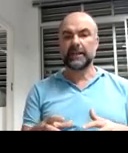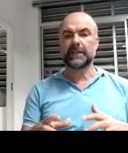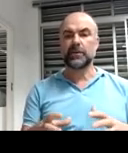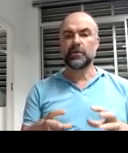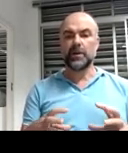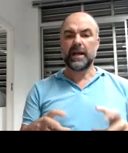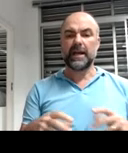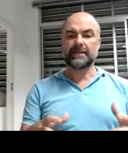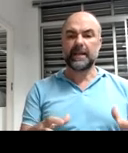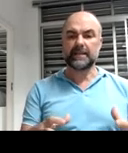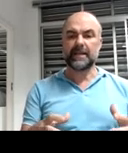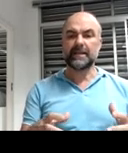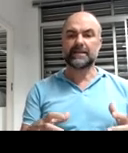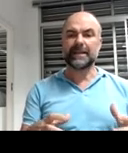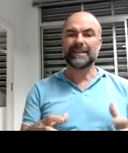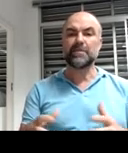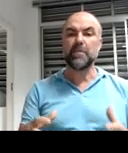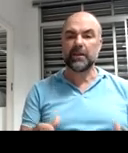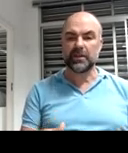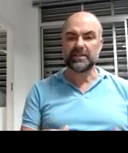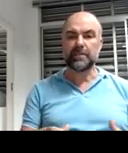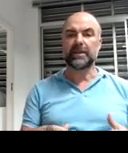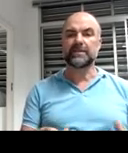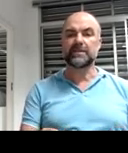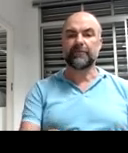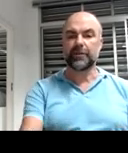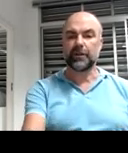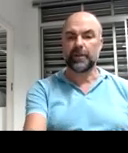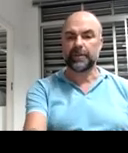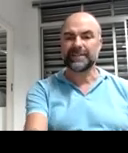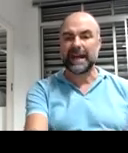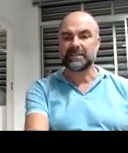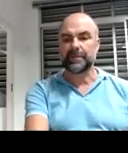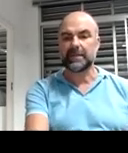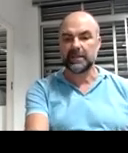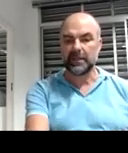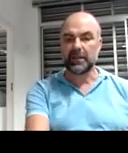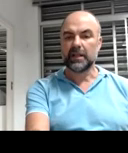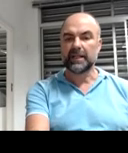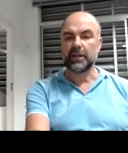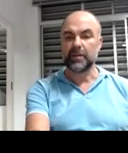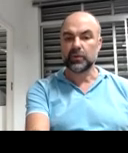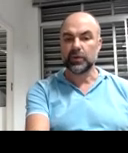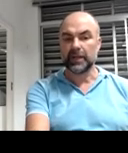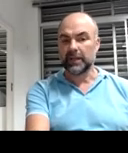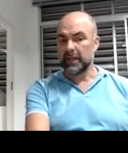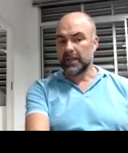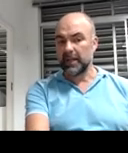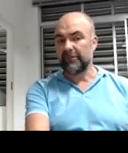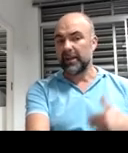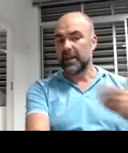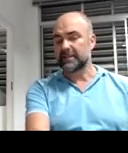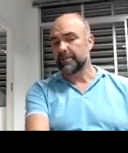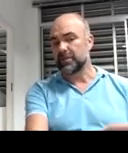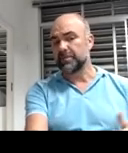Né? Então, esse crescimento das empresas em Florianópolis nasce a partir da incubadora. E